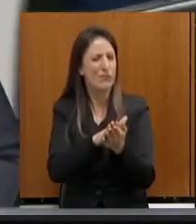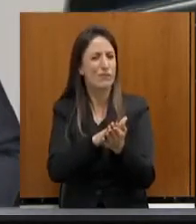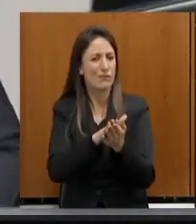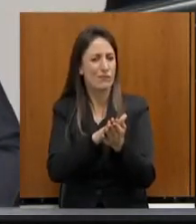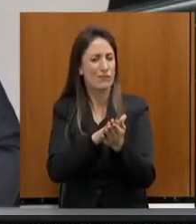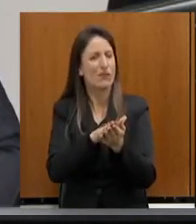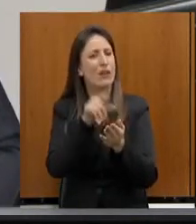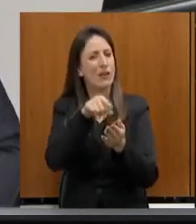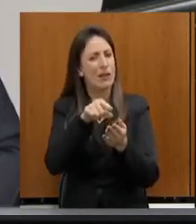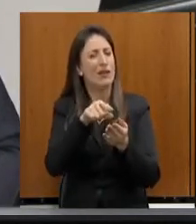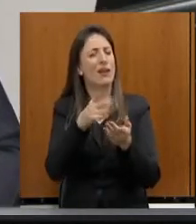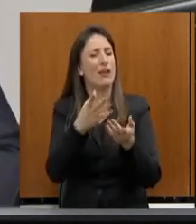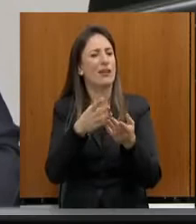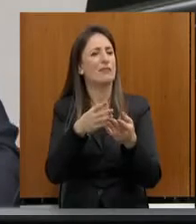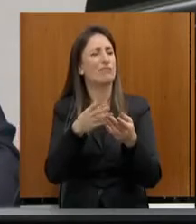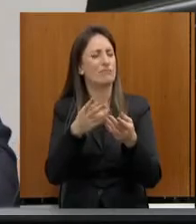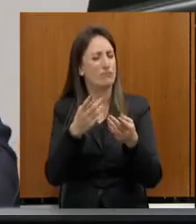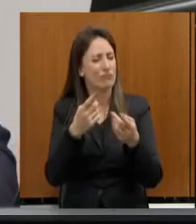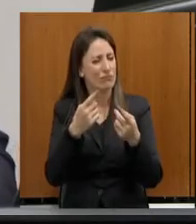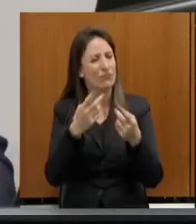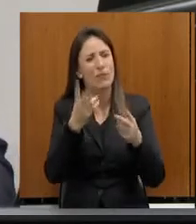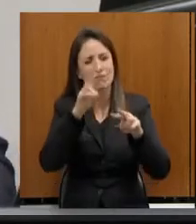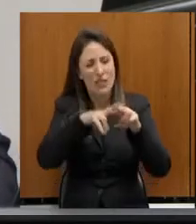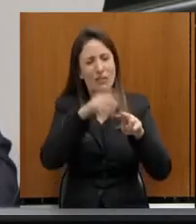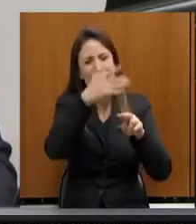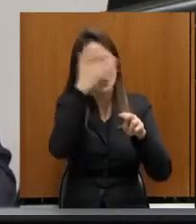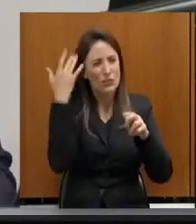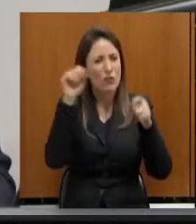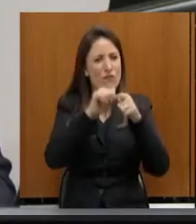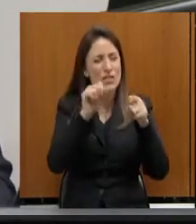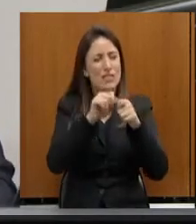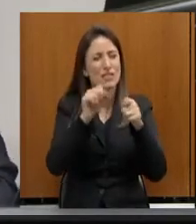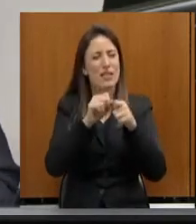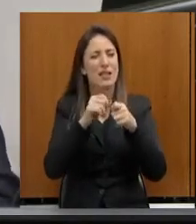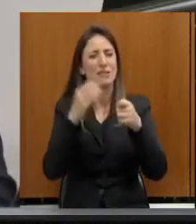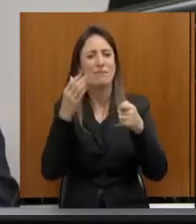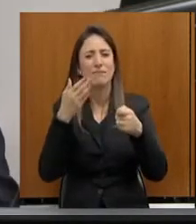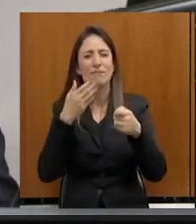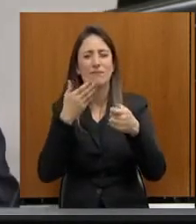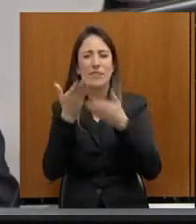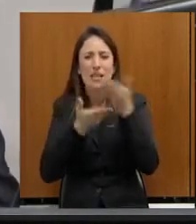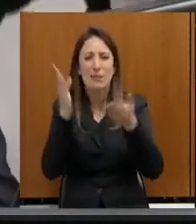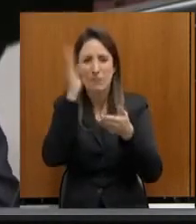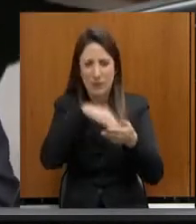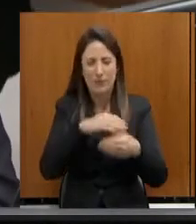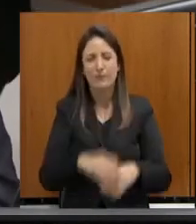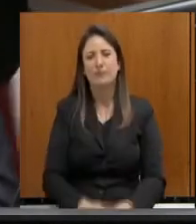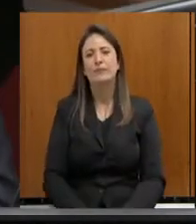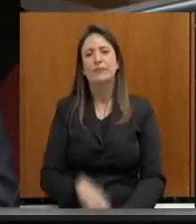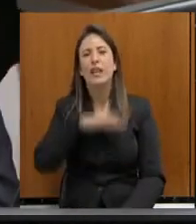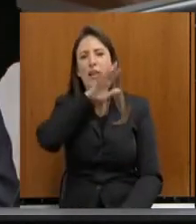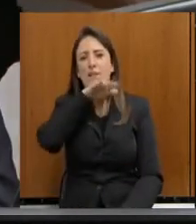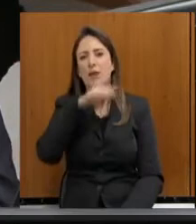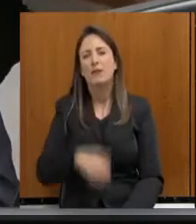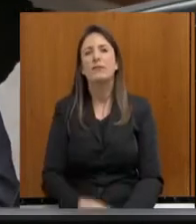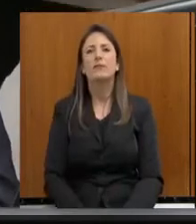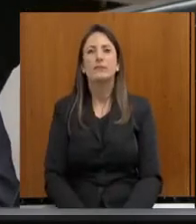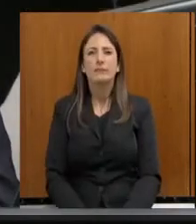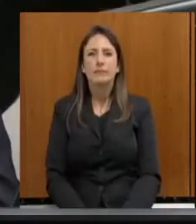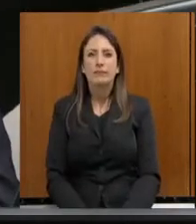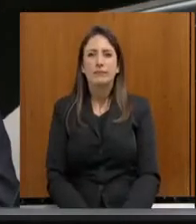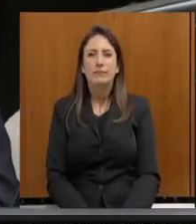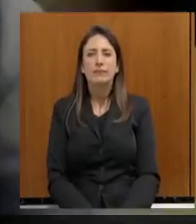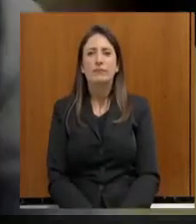maus-tratos e é agora lido requerimento do deputado Gil Pereira em